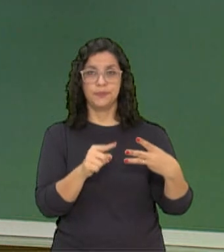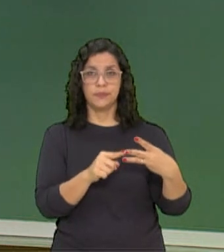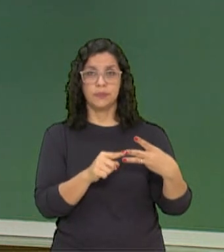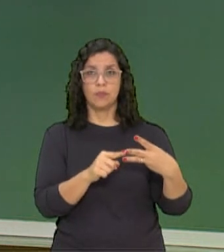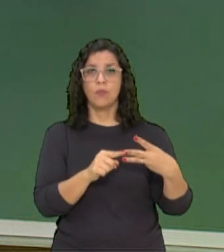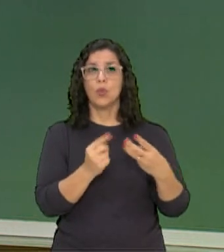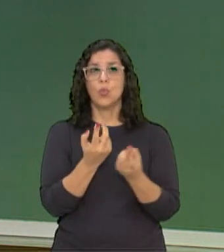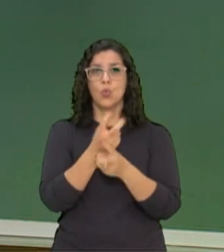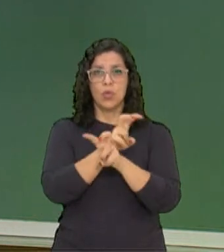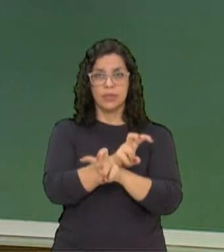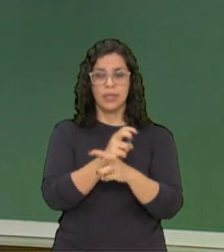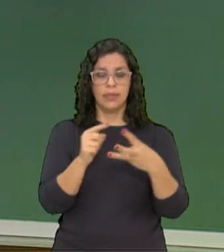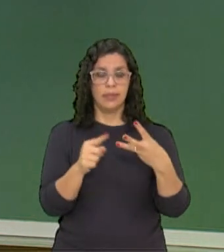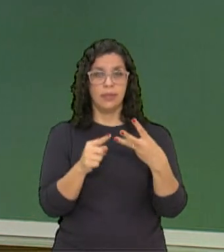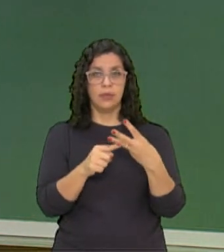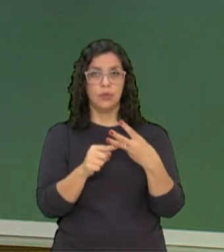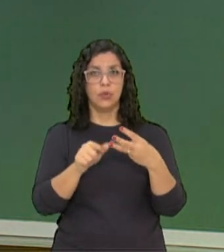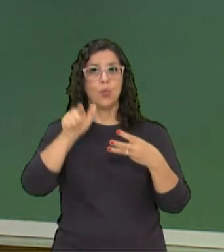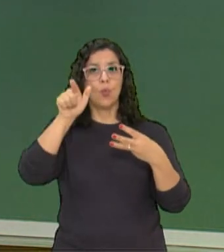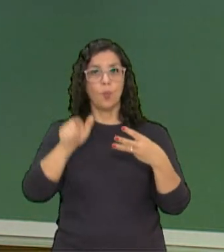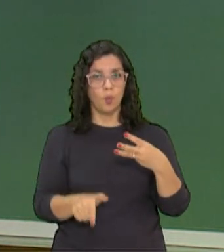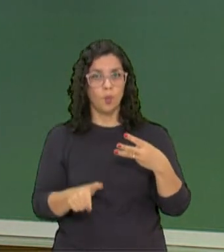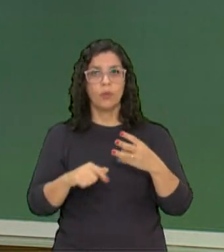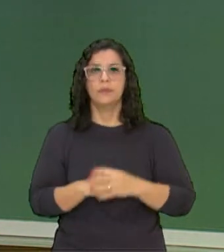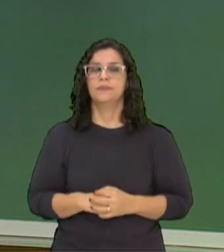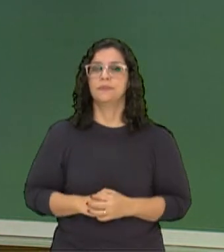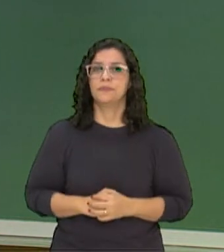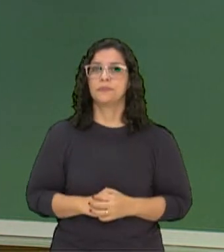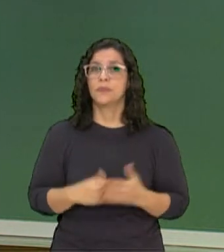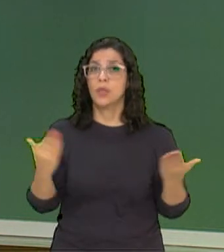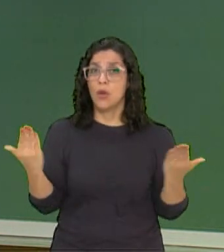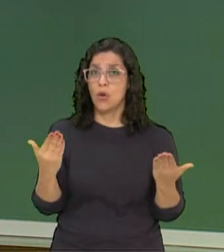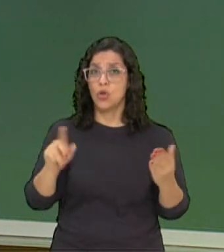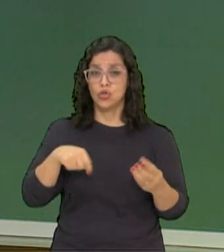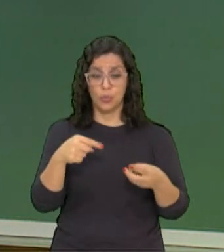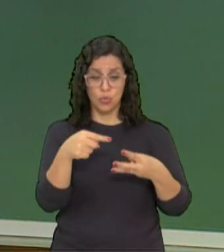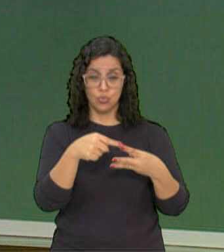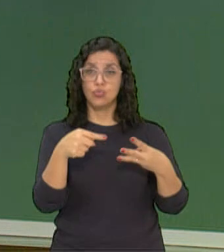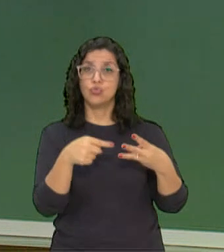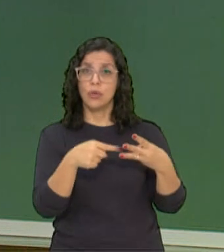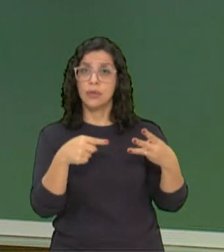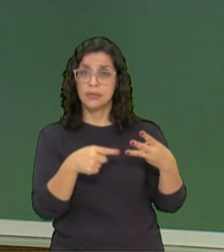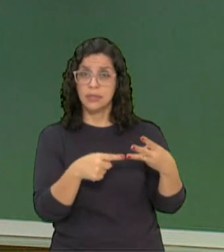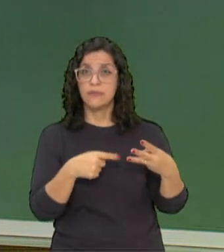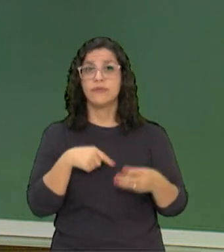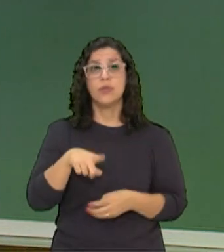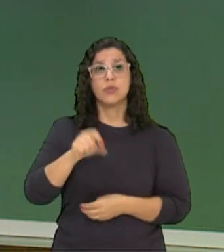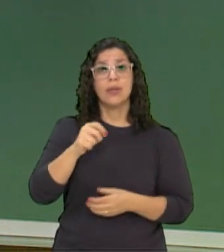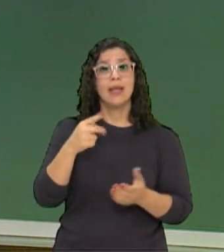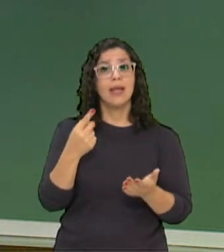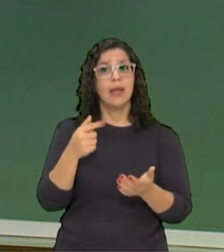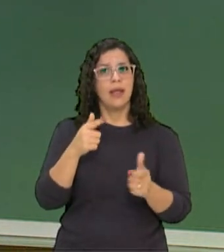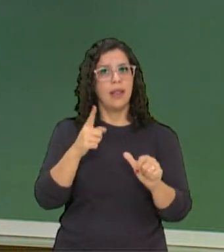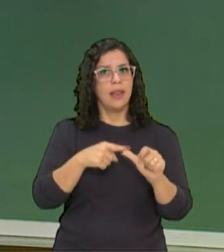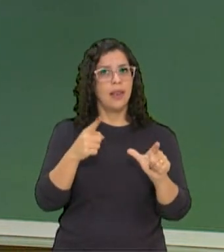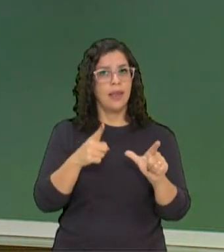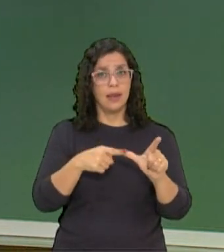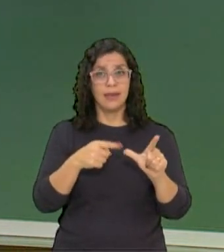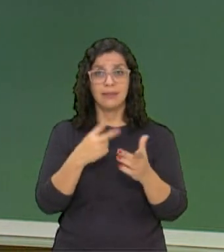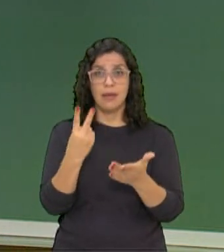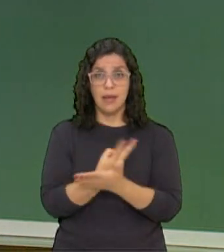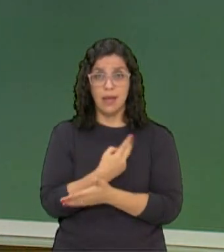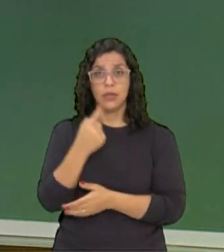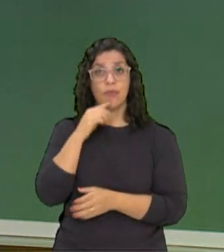estriado esquelético e o liso, ou não estriado. Sob esses tecidos, marque a alternativa incorreta, ou